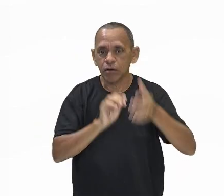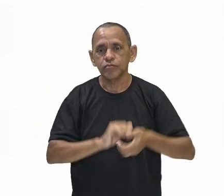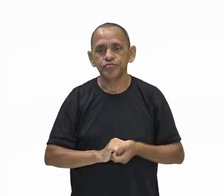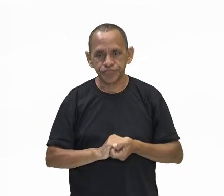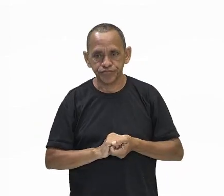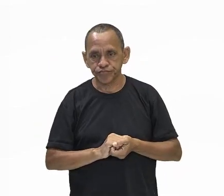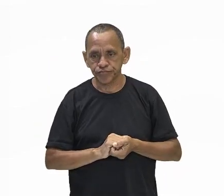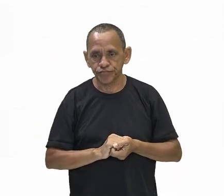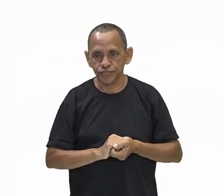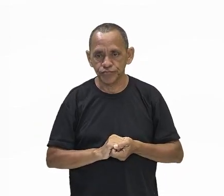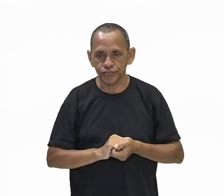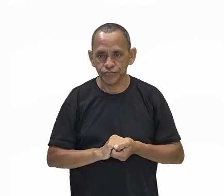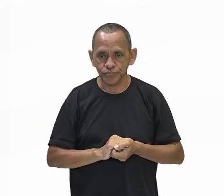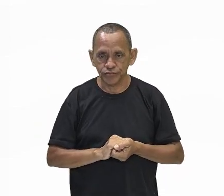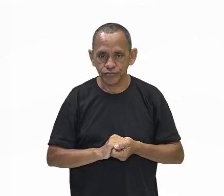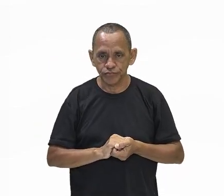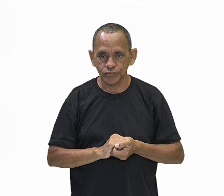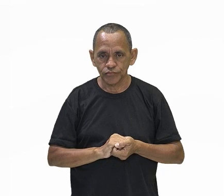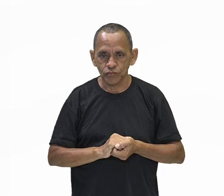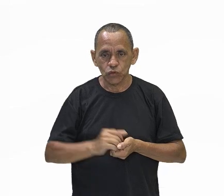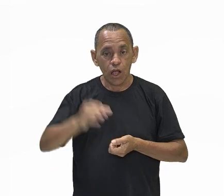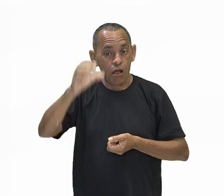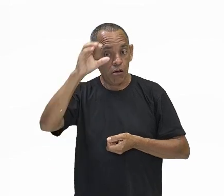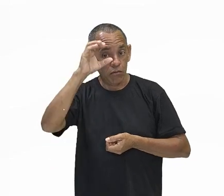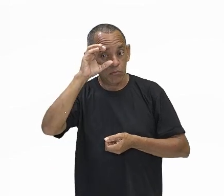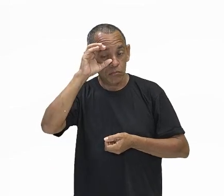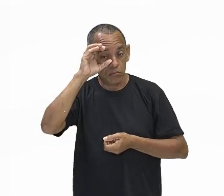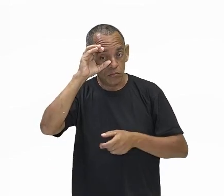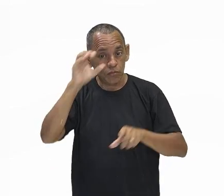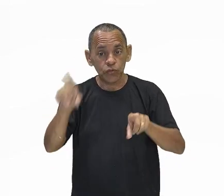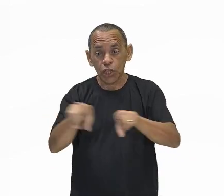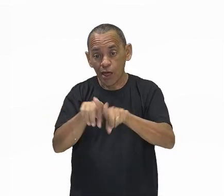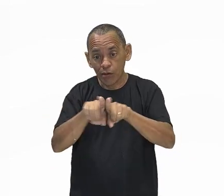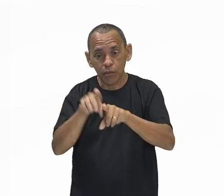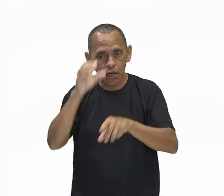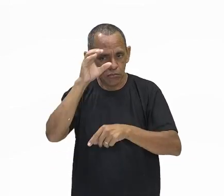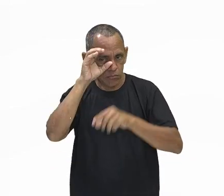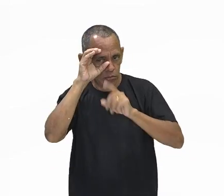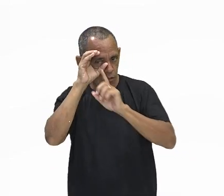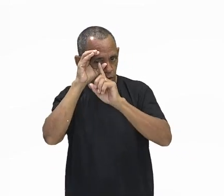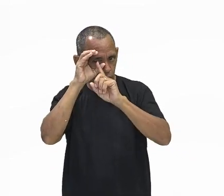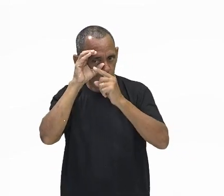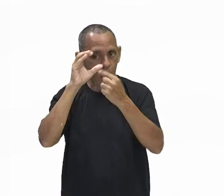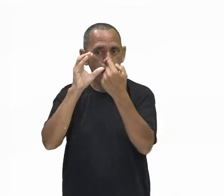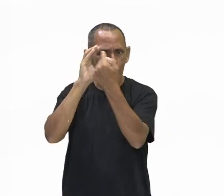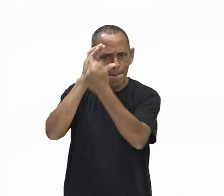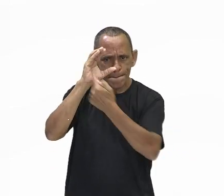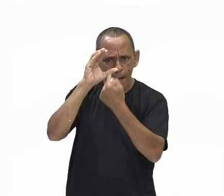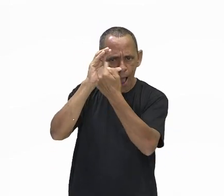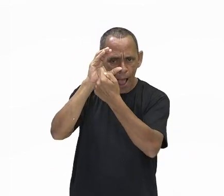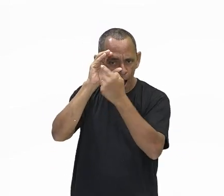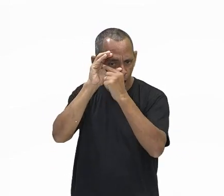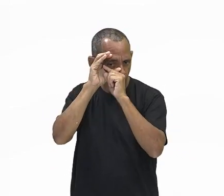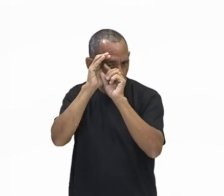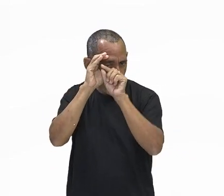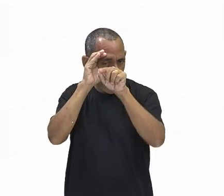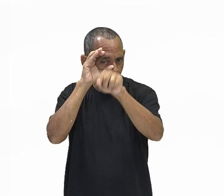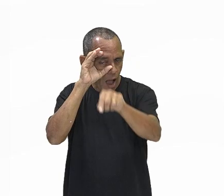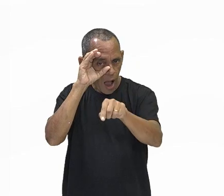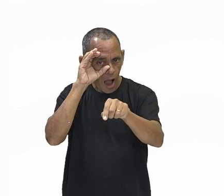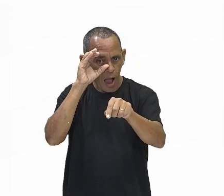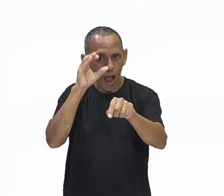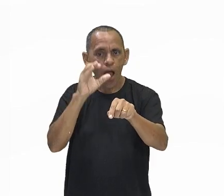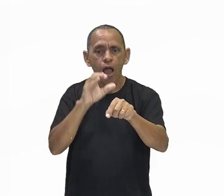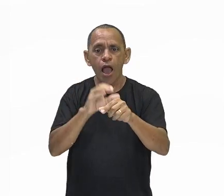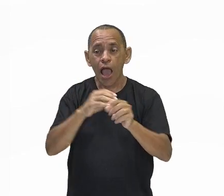sobre essa lente, o que vai acontecer? Os feixes de luz, eles vão todos convergir